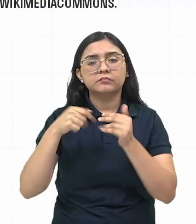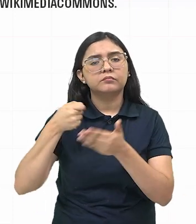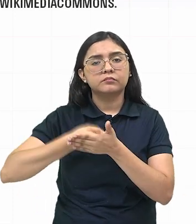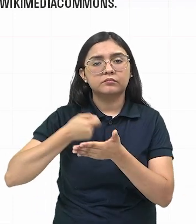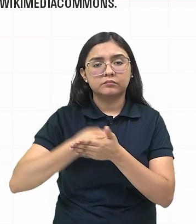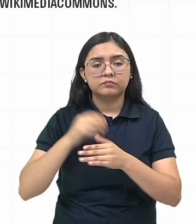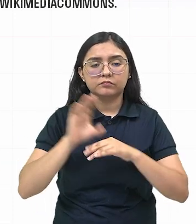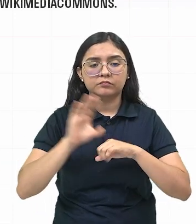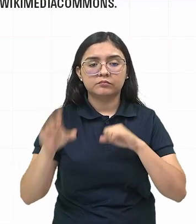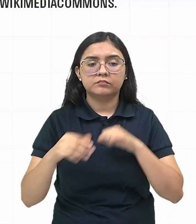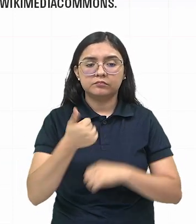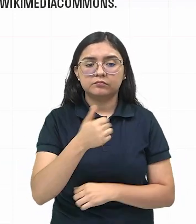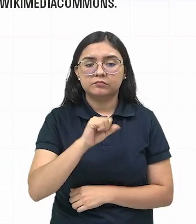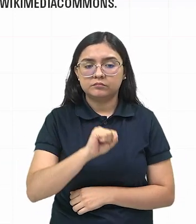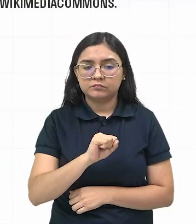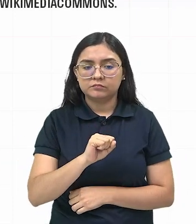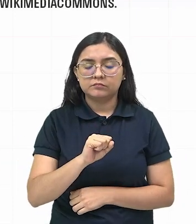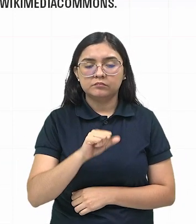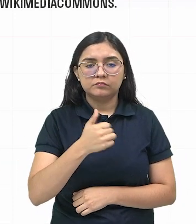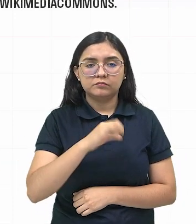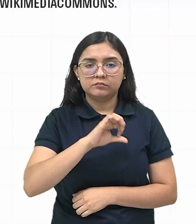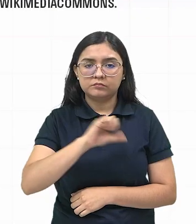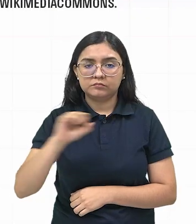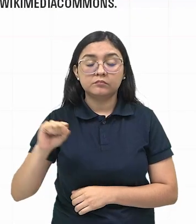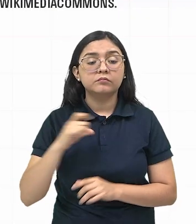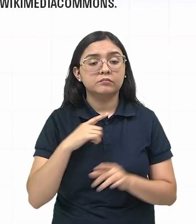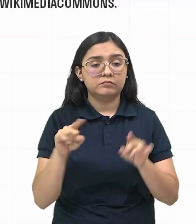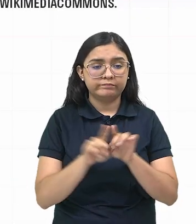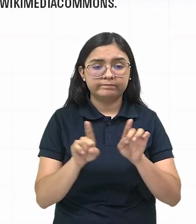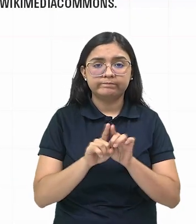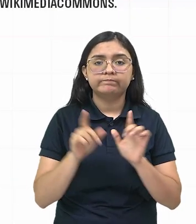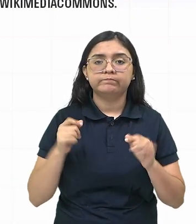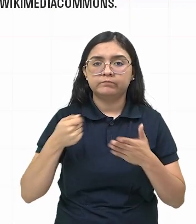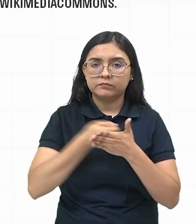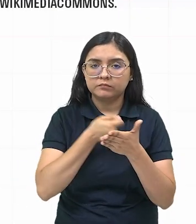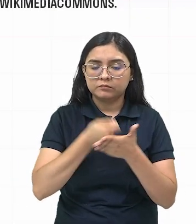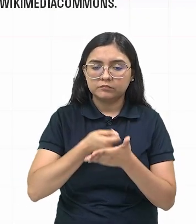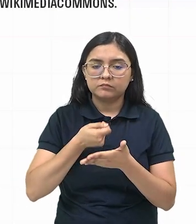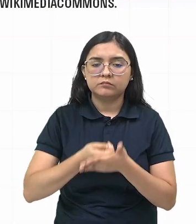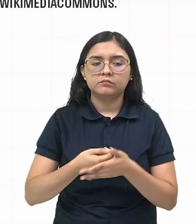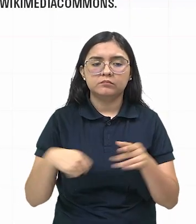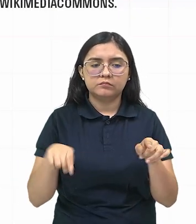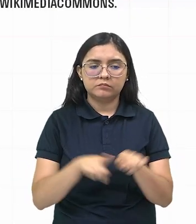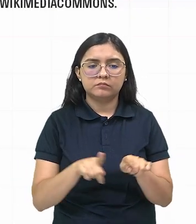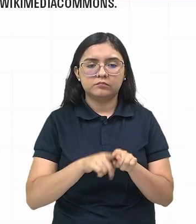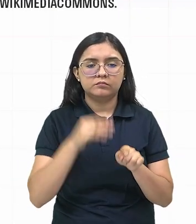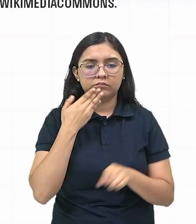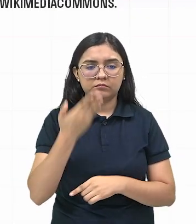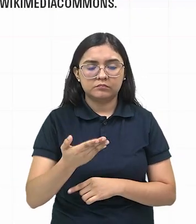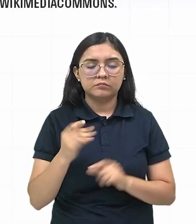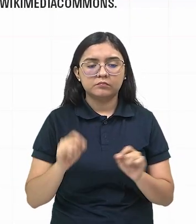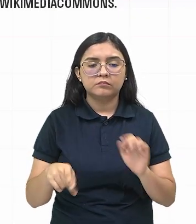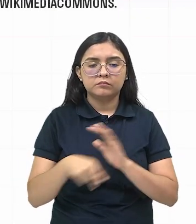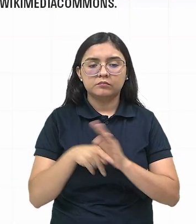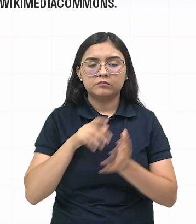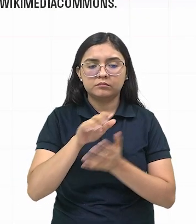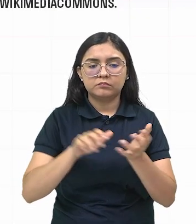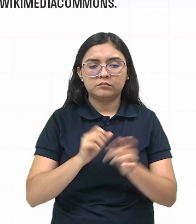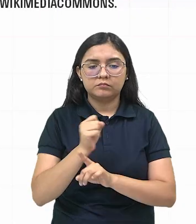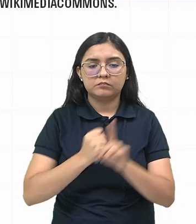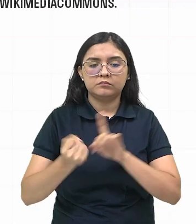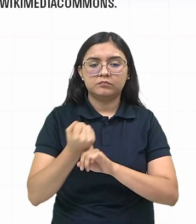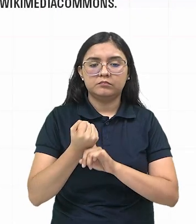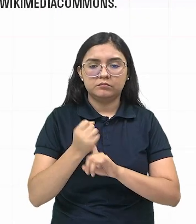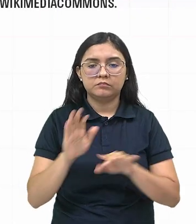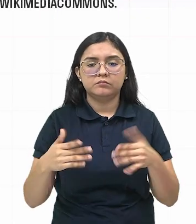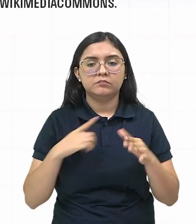A Constituição de 1988 veio também com muita presença do que foi reivindicado pelos movimentos